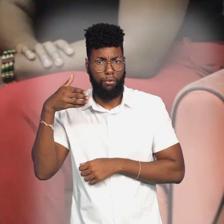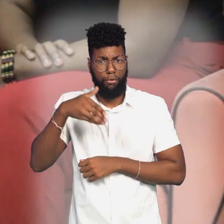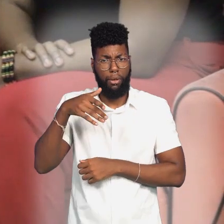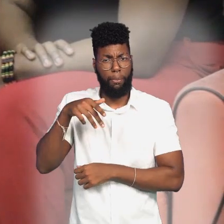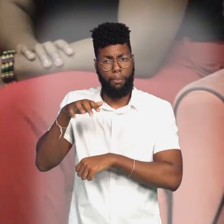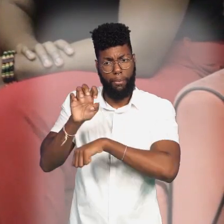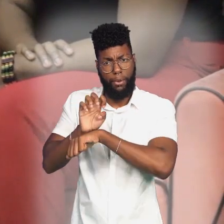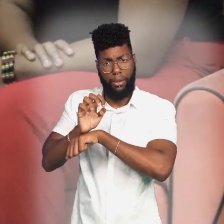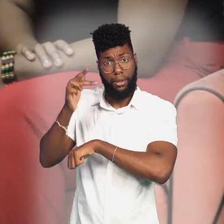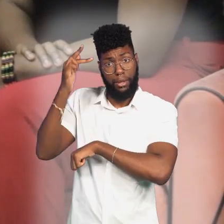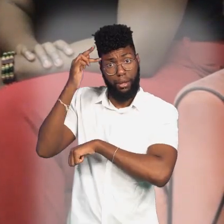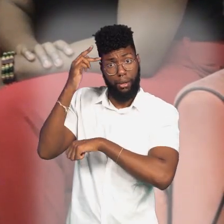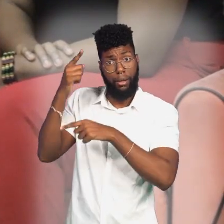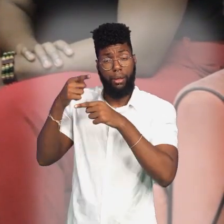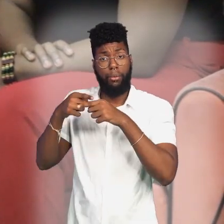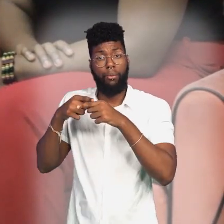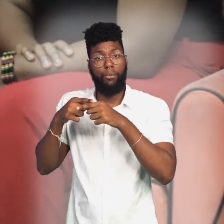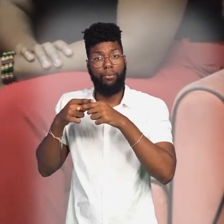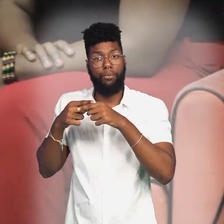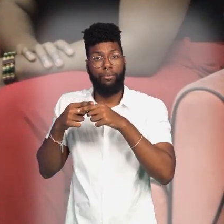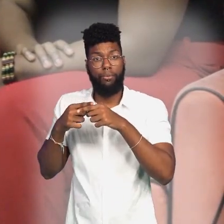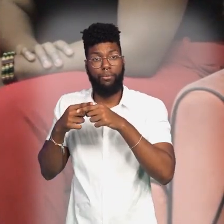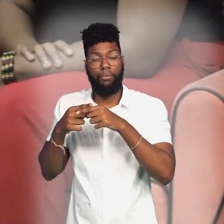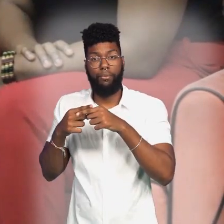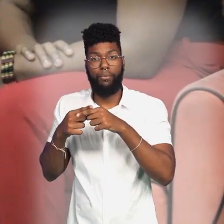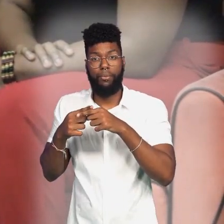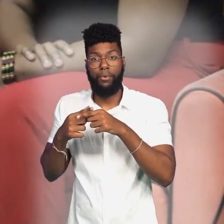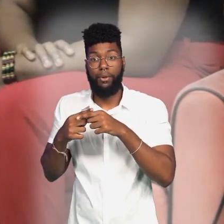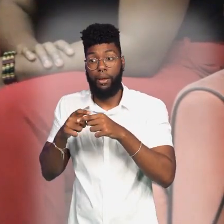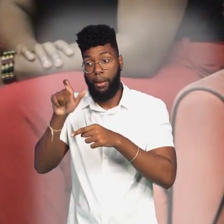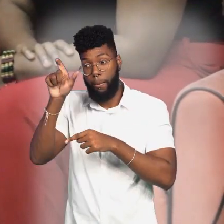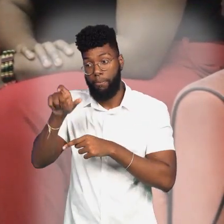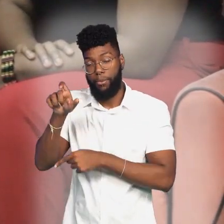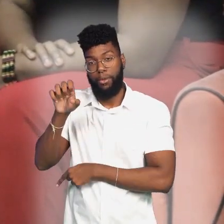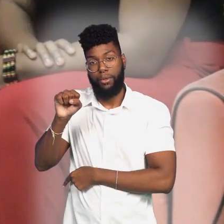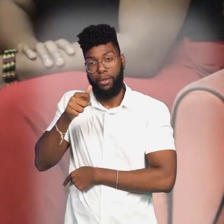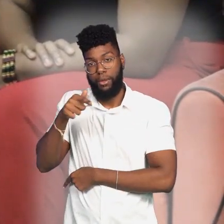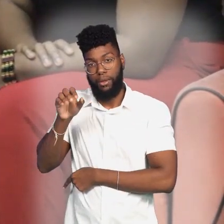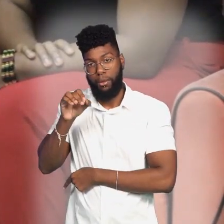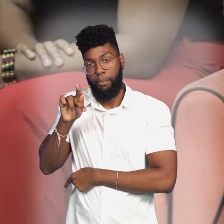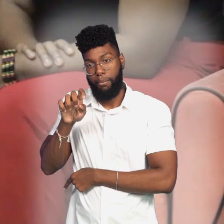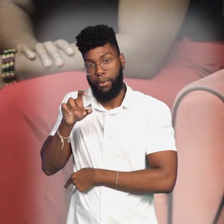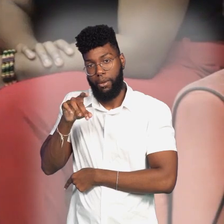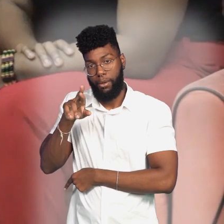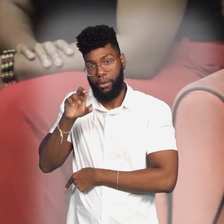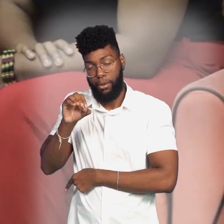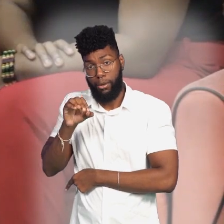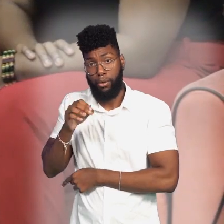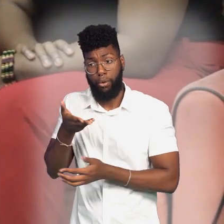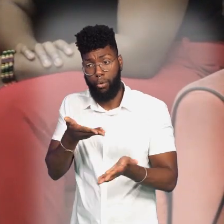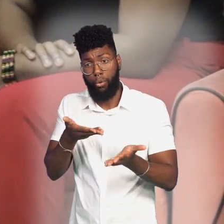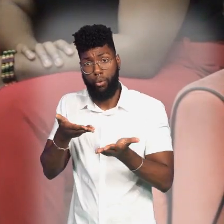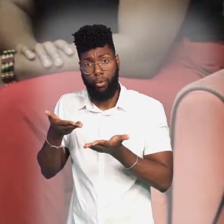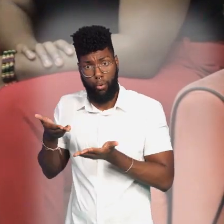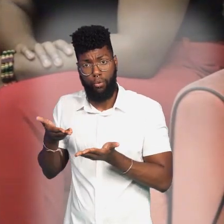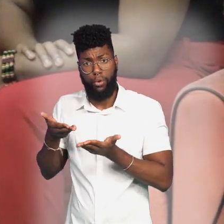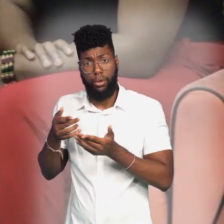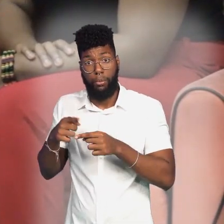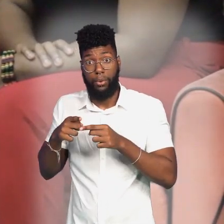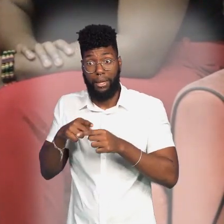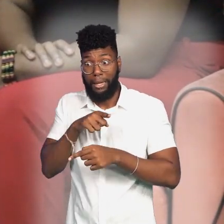Paulo porque o pessoal do Água São Pedro me convidou, porque eles estavam montando um curso de culinária